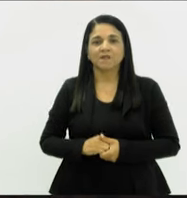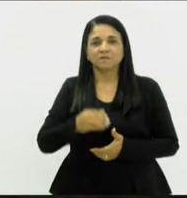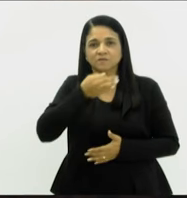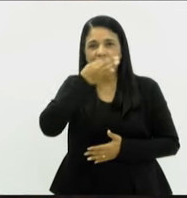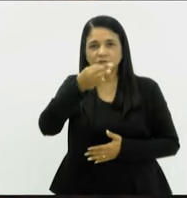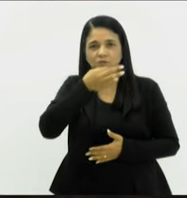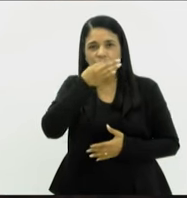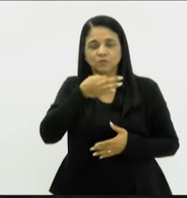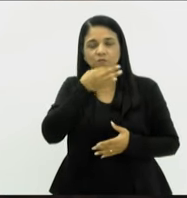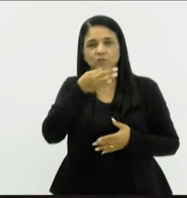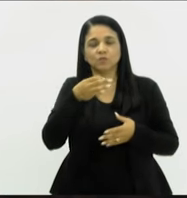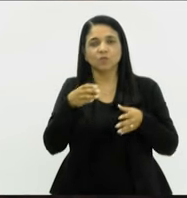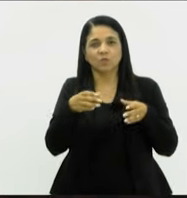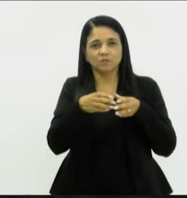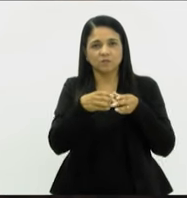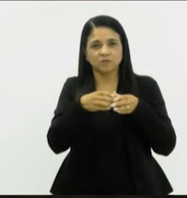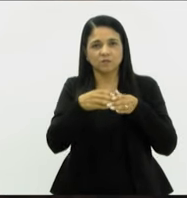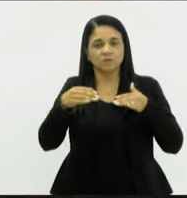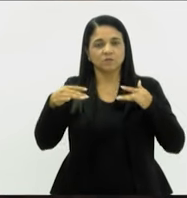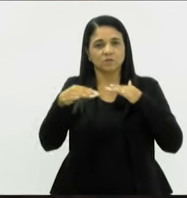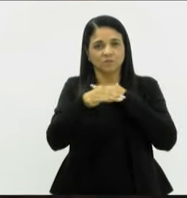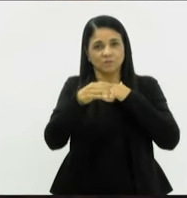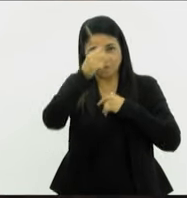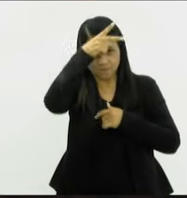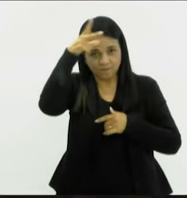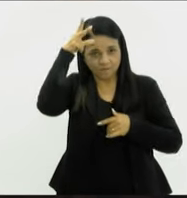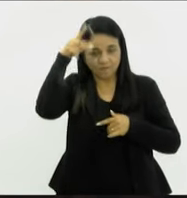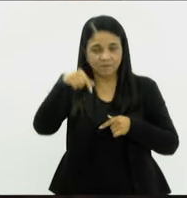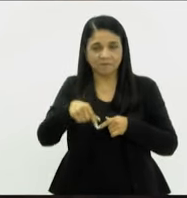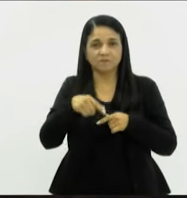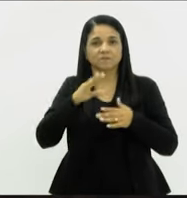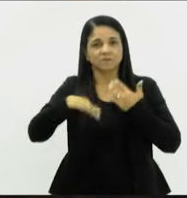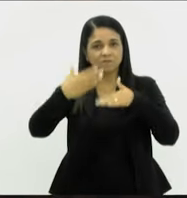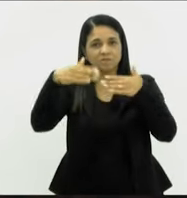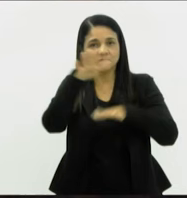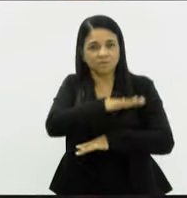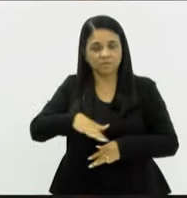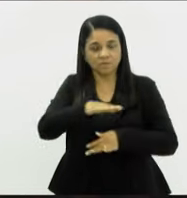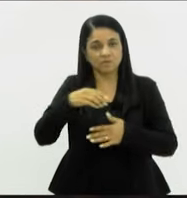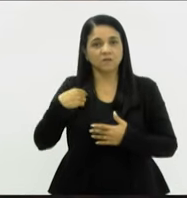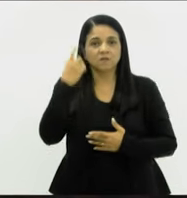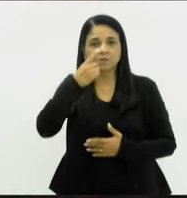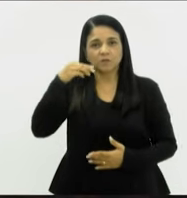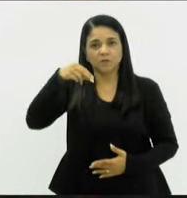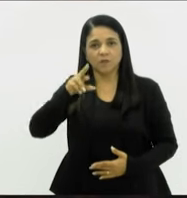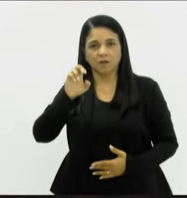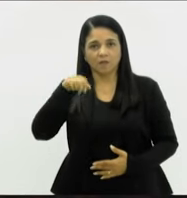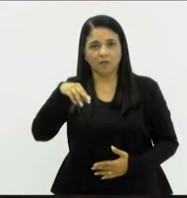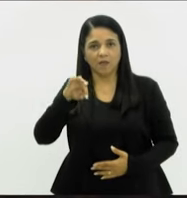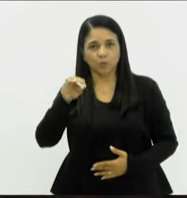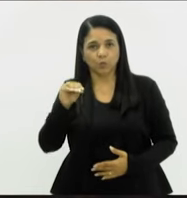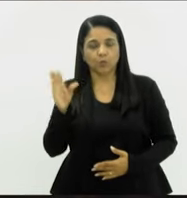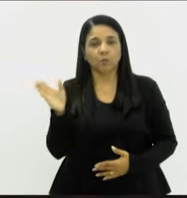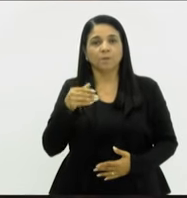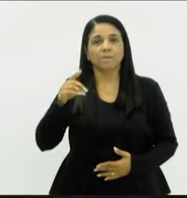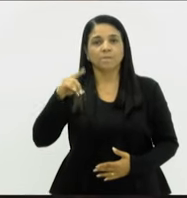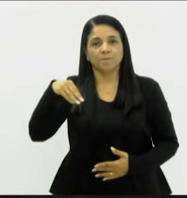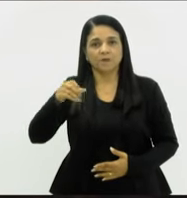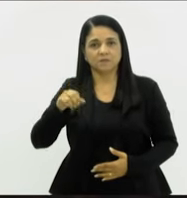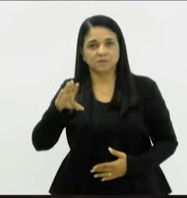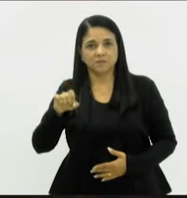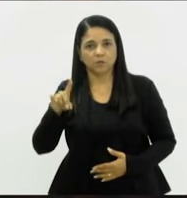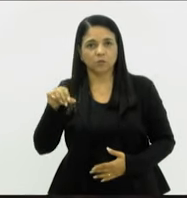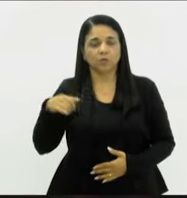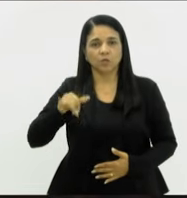Assunto, Comissão de Assuntos Municipais e Desenvolvimento Regional, deputado Renato Machado, deputado Carlos Macedo,